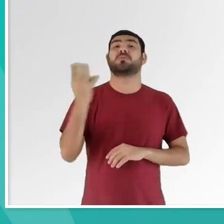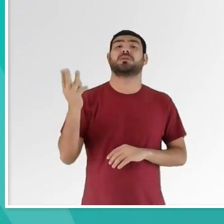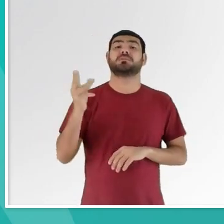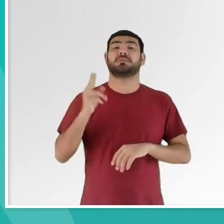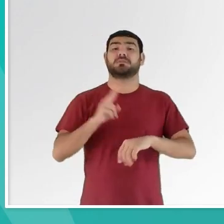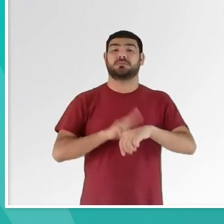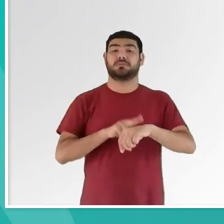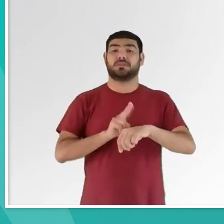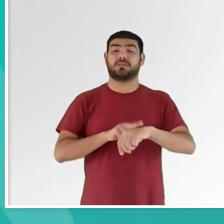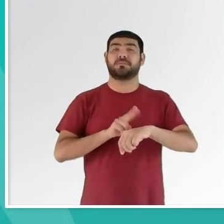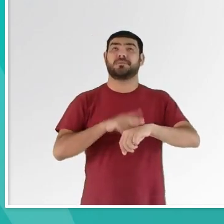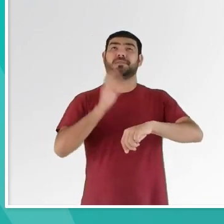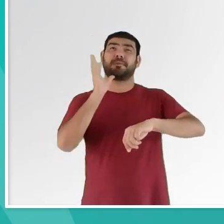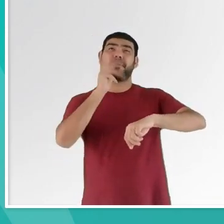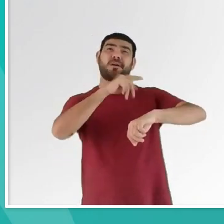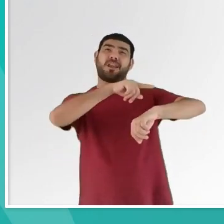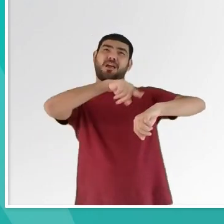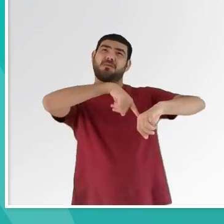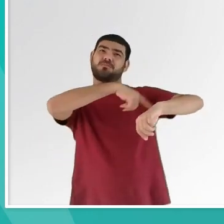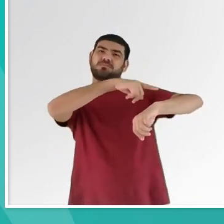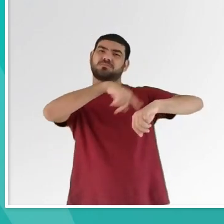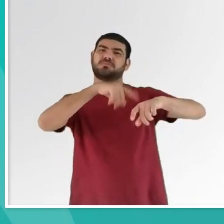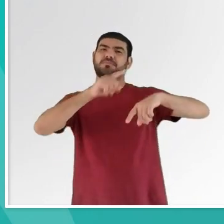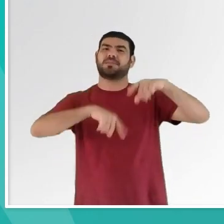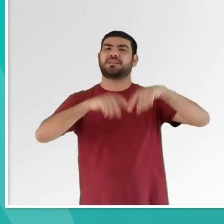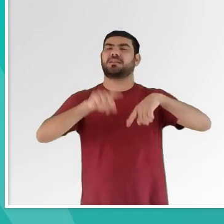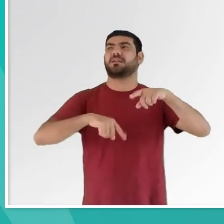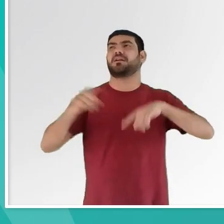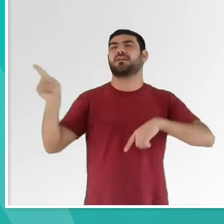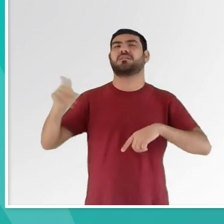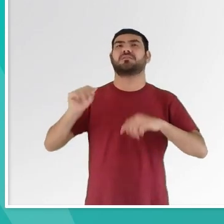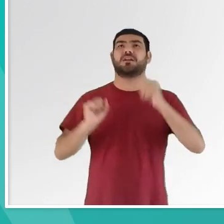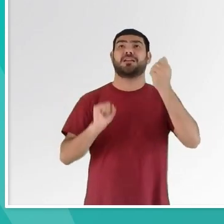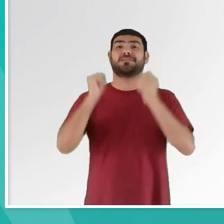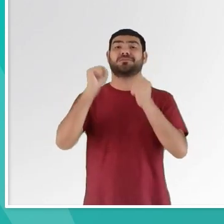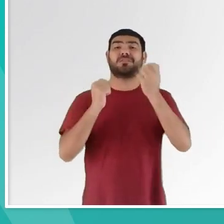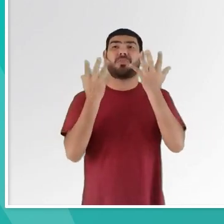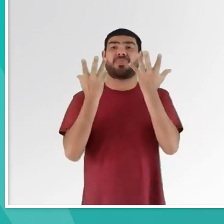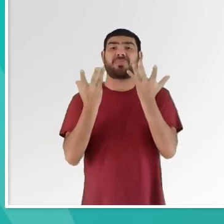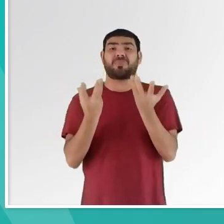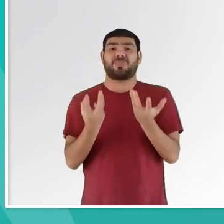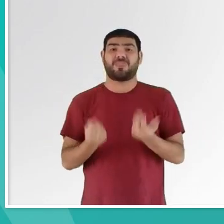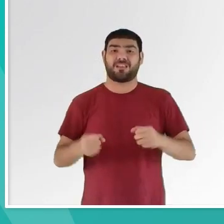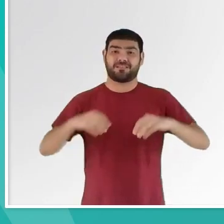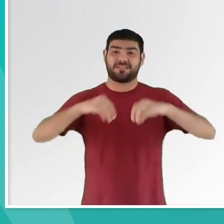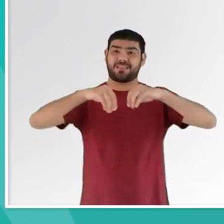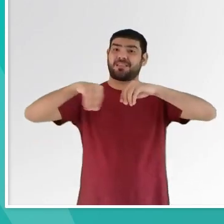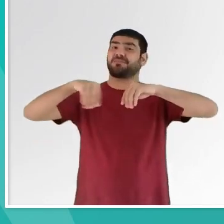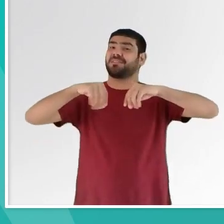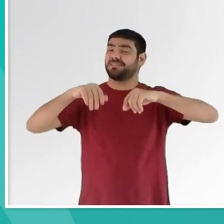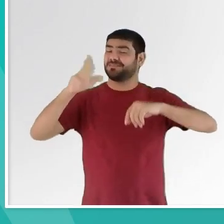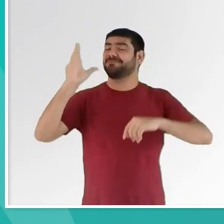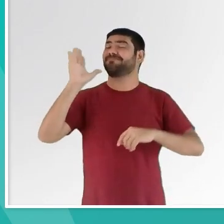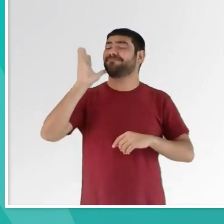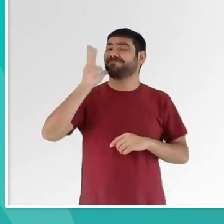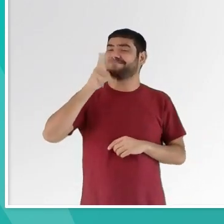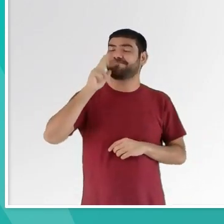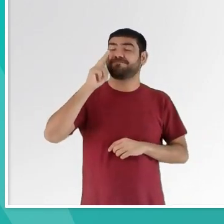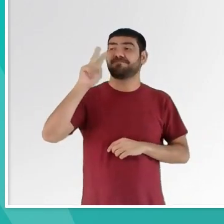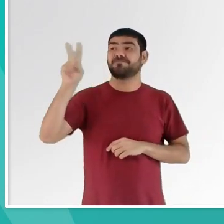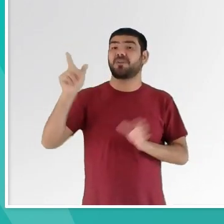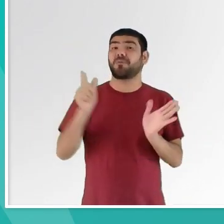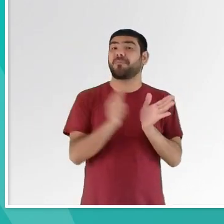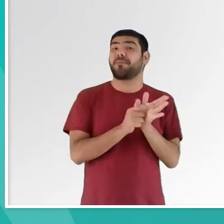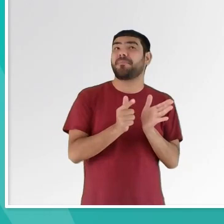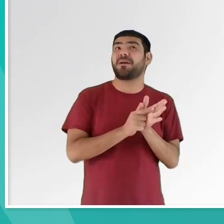para esse material industrializado se decompor na natureza. O papel, de 2 a